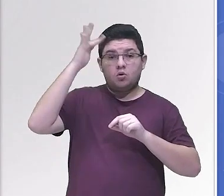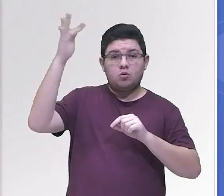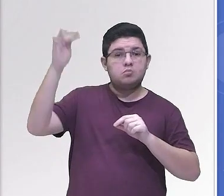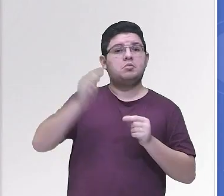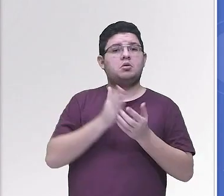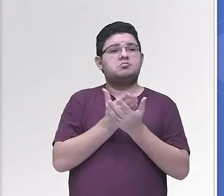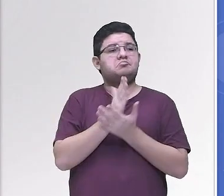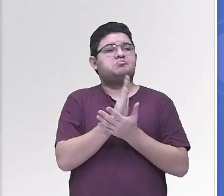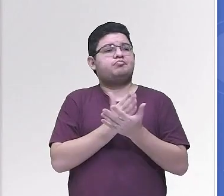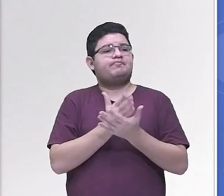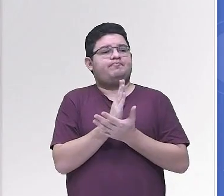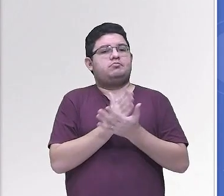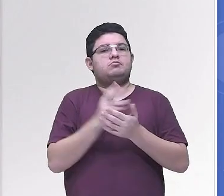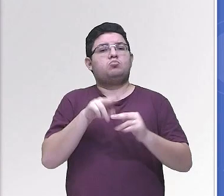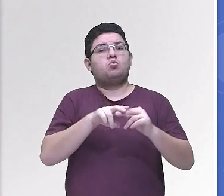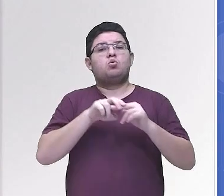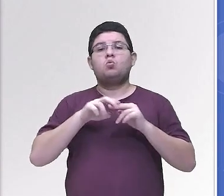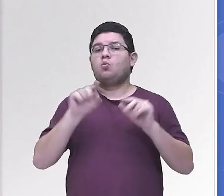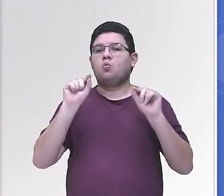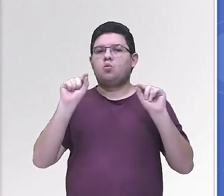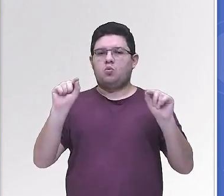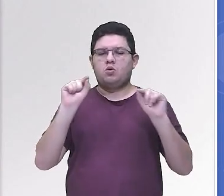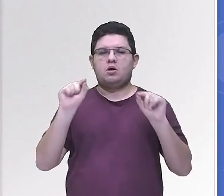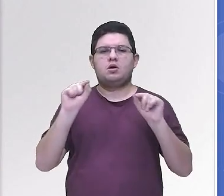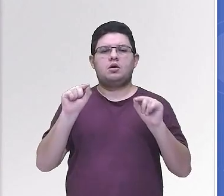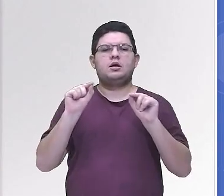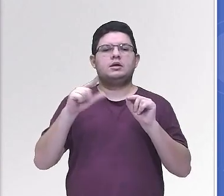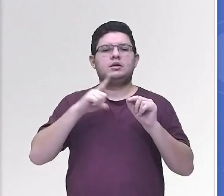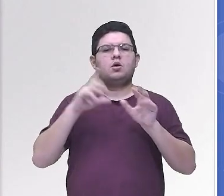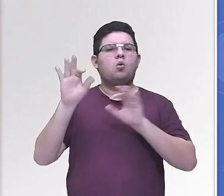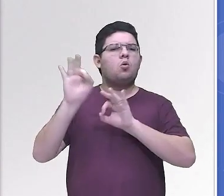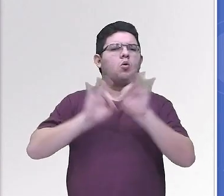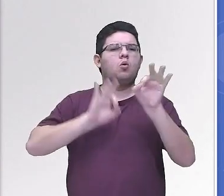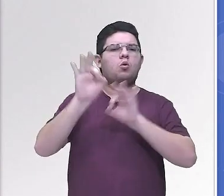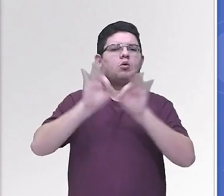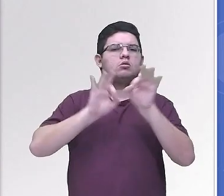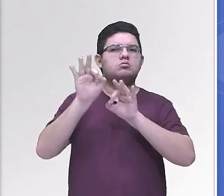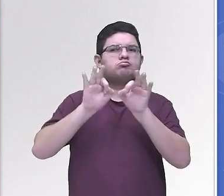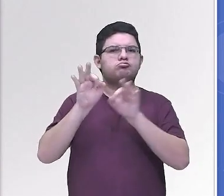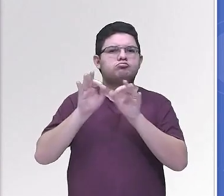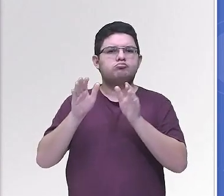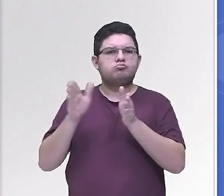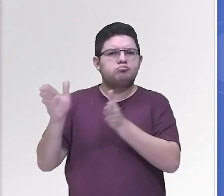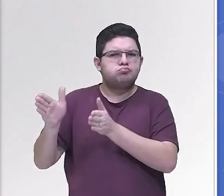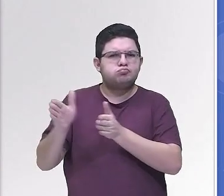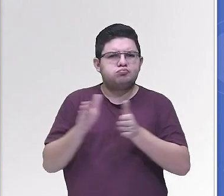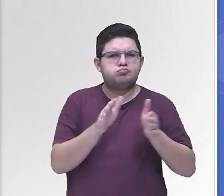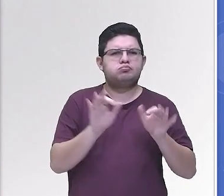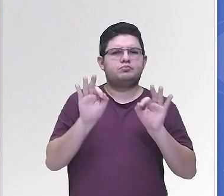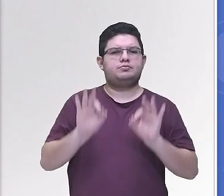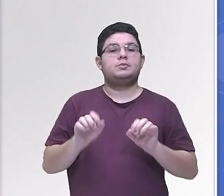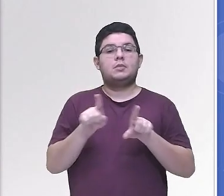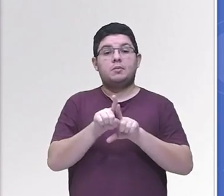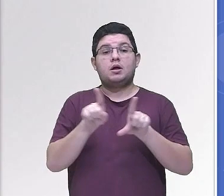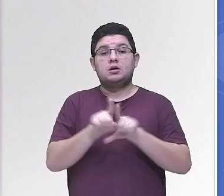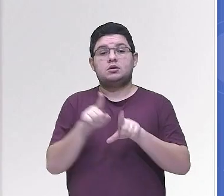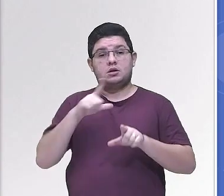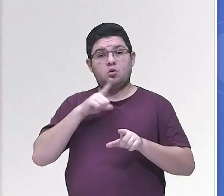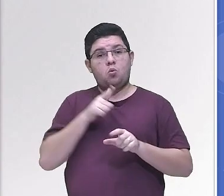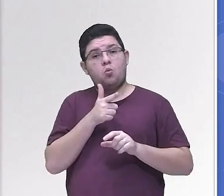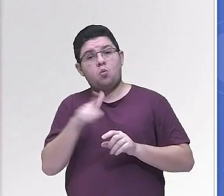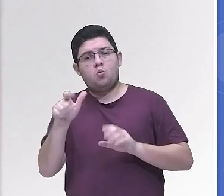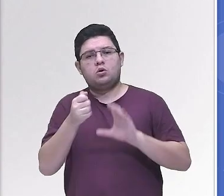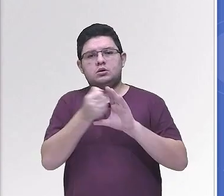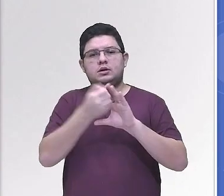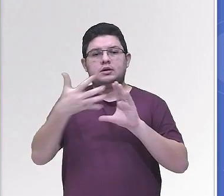causa disso, né? Por causa dessa radicalidade, por causa dessa rigorosidade. E tem mais uma característica interessante aí. Vamos ver qual é